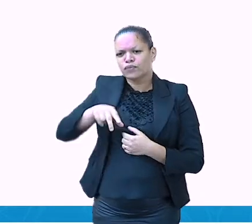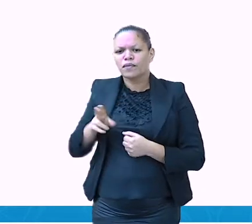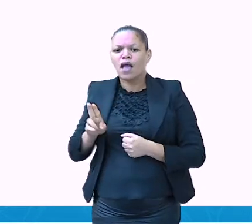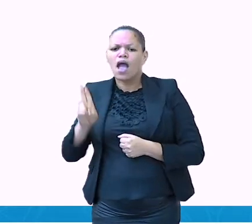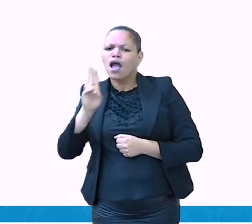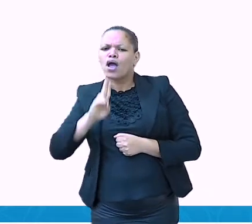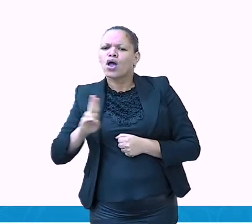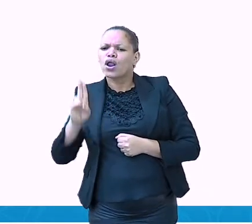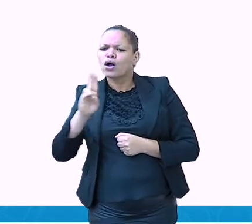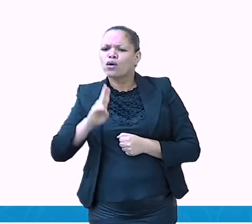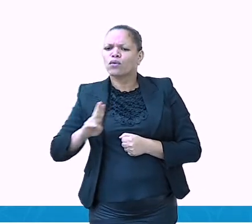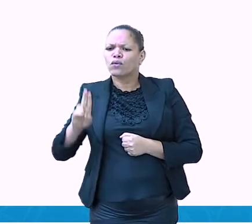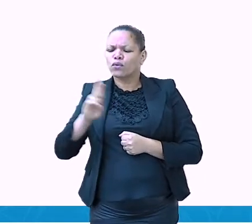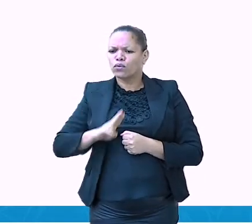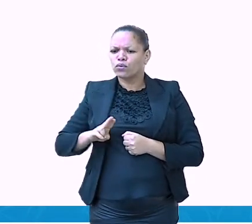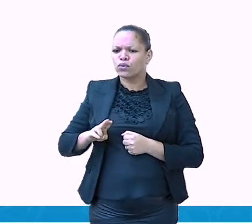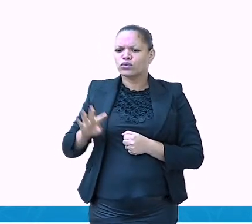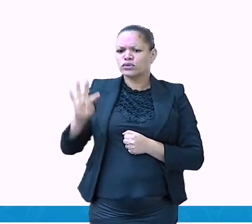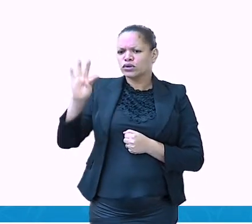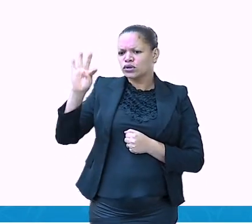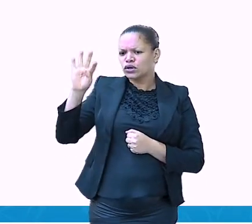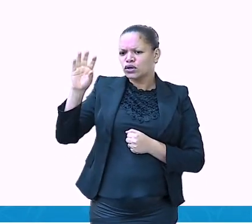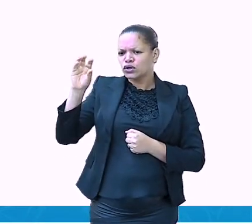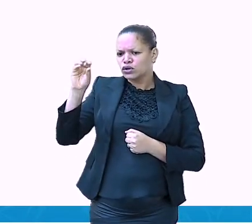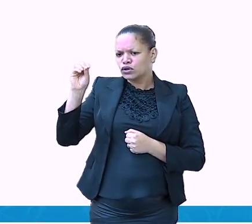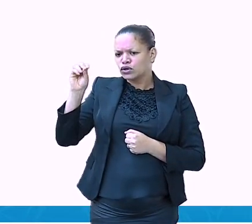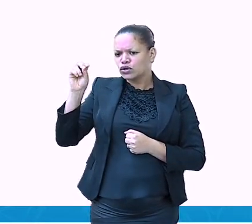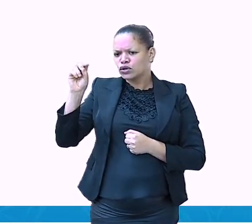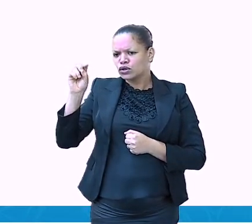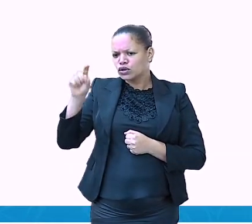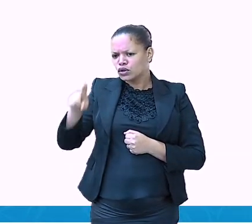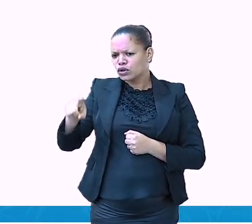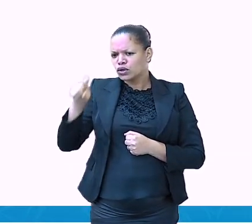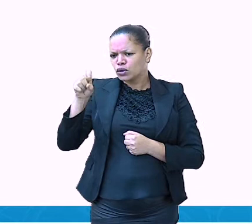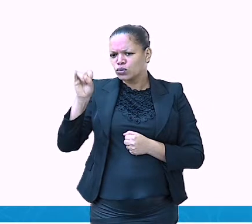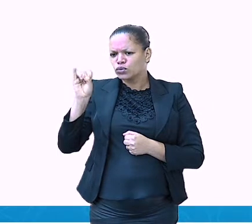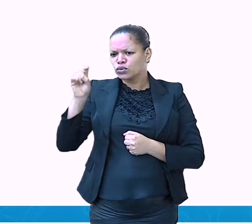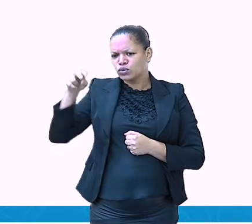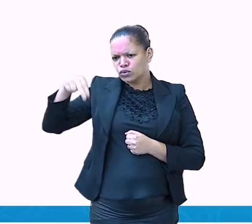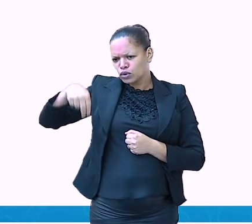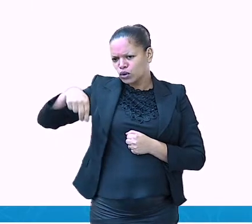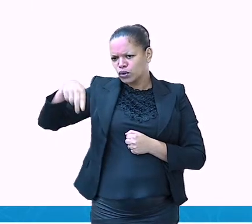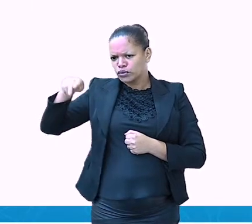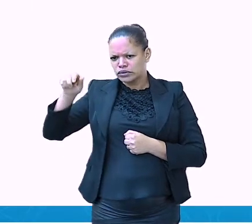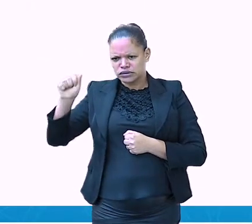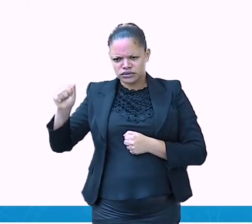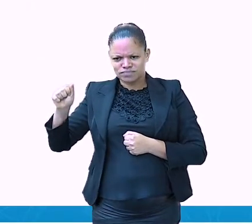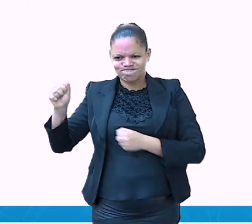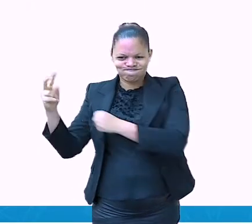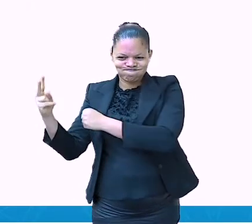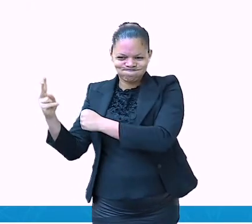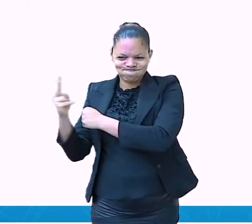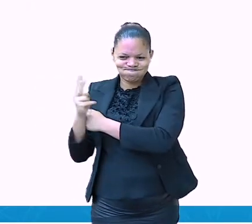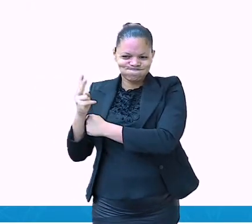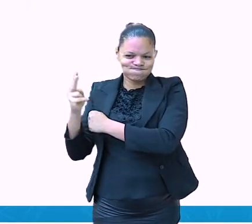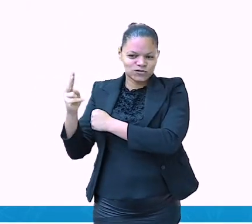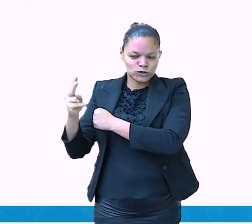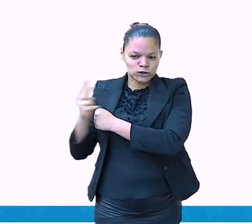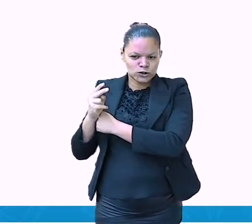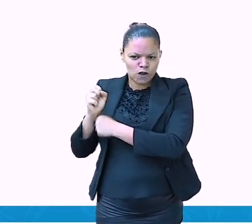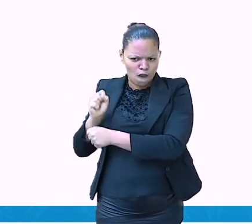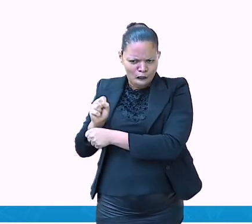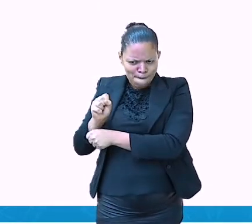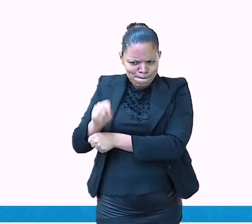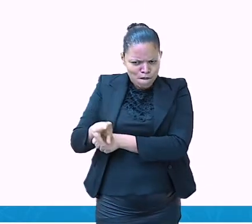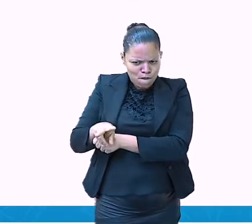estar capturando a sua presa. Mas ela também usa essa toxina para autodefesa. Então, se você